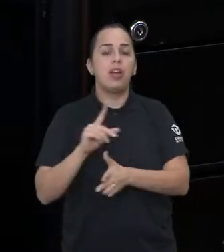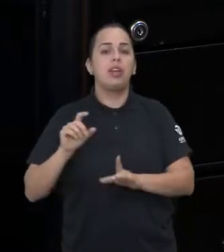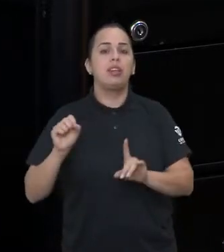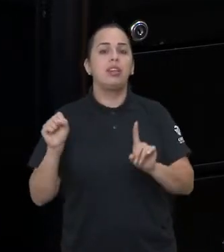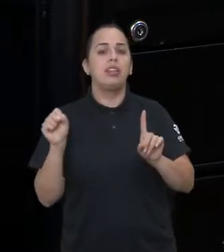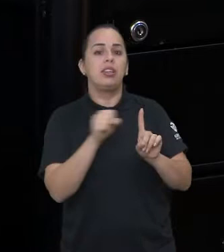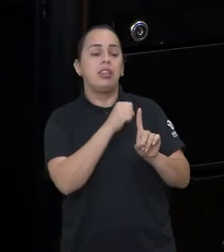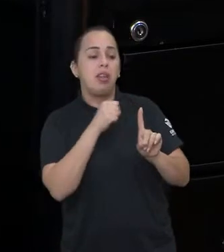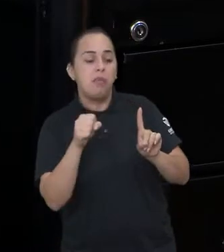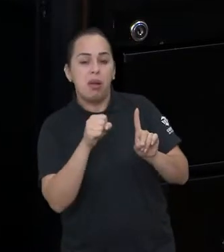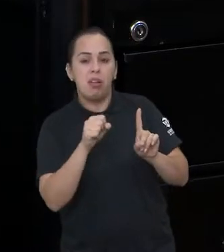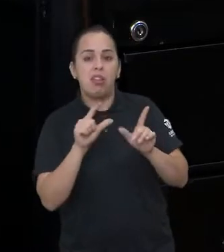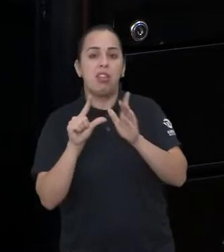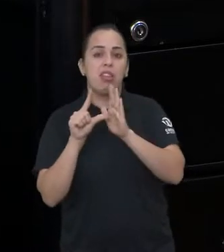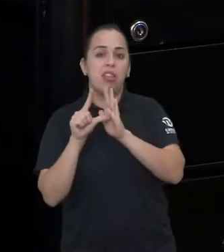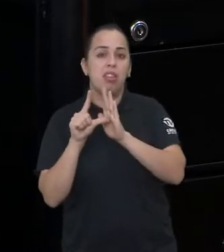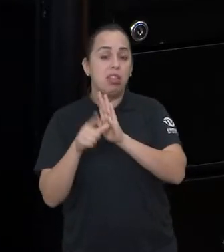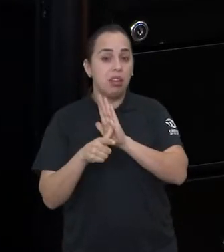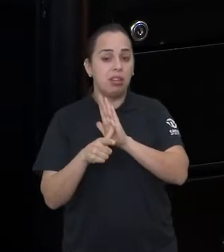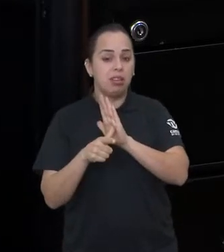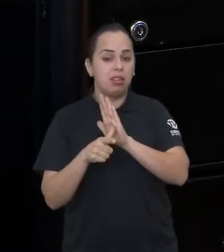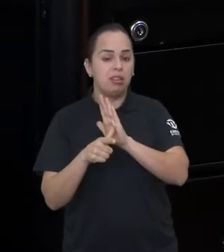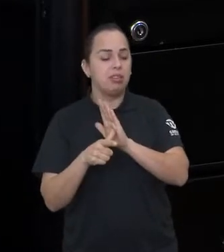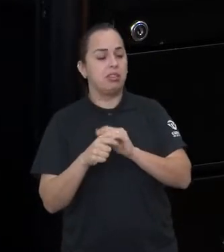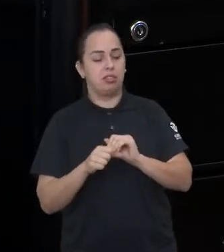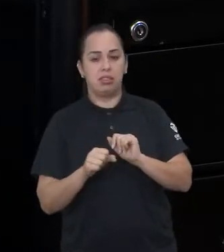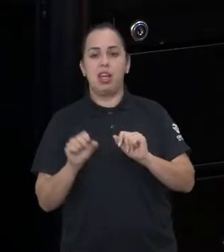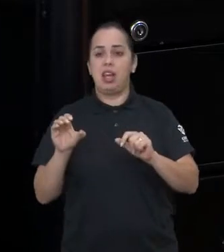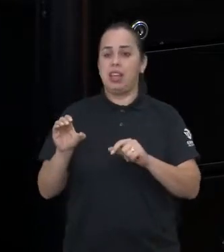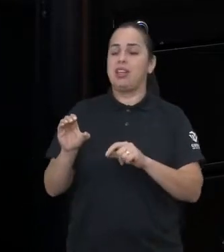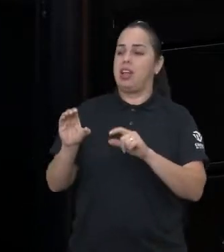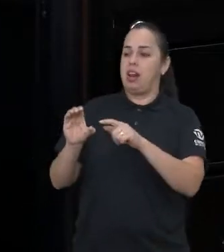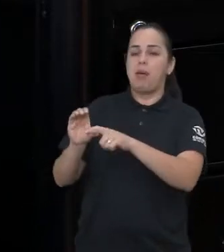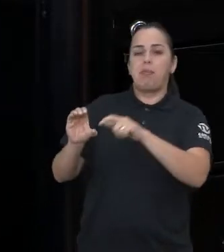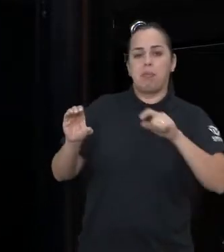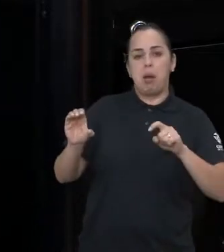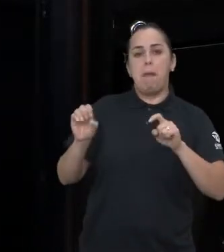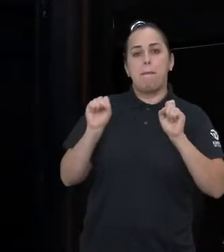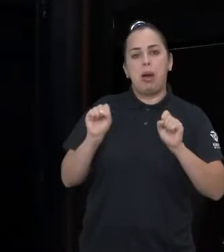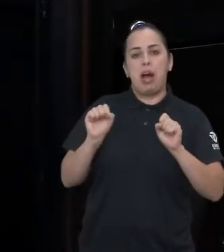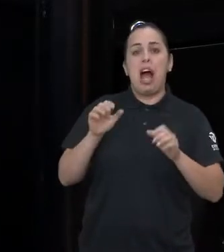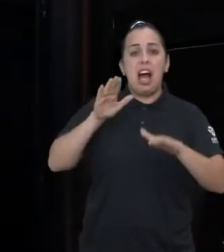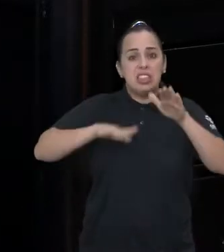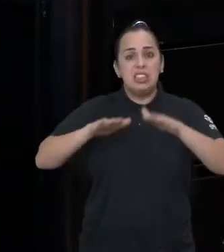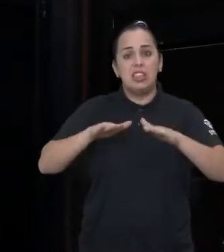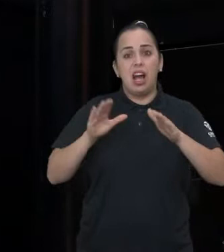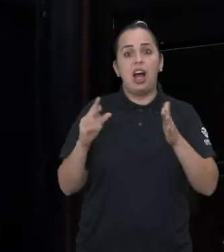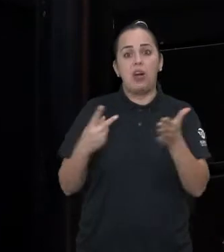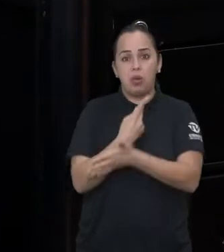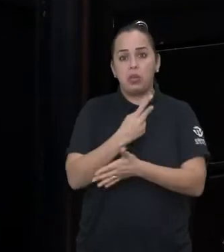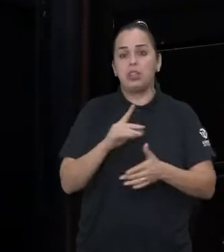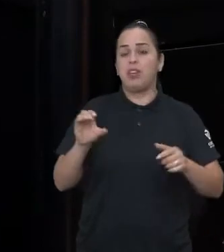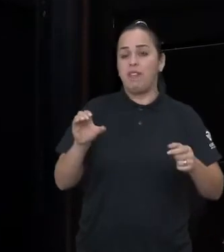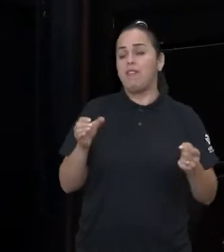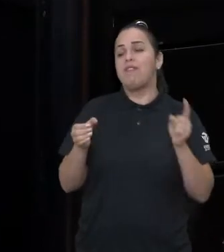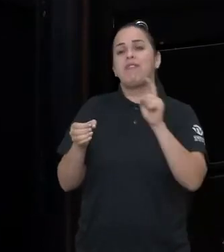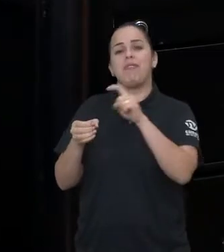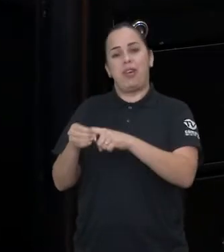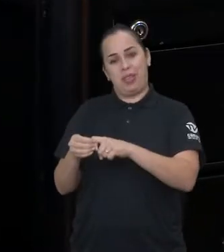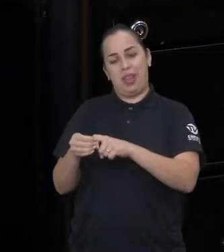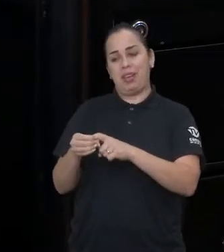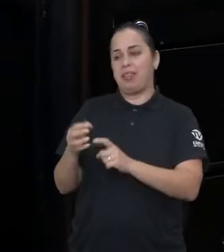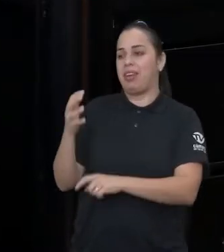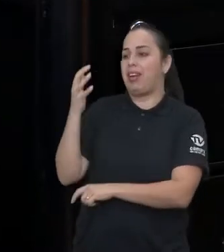da ocasião da violência o agressor ele se volta e a mulher pode né voltar para esse relacionamento